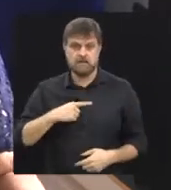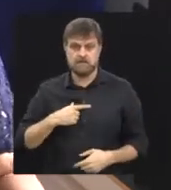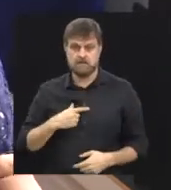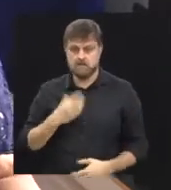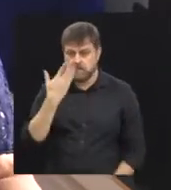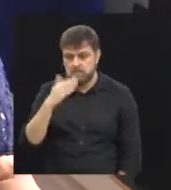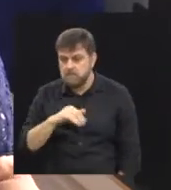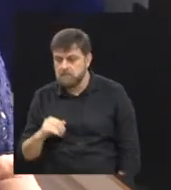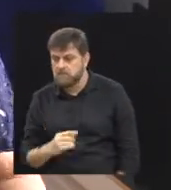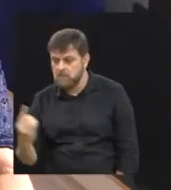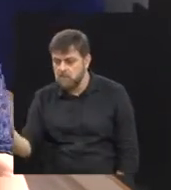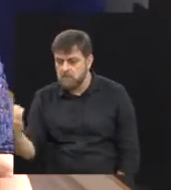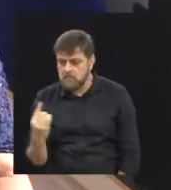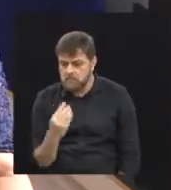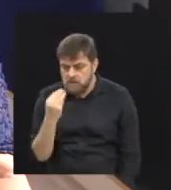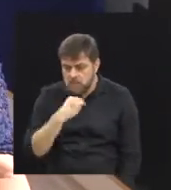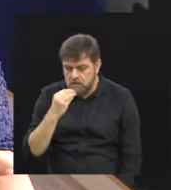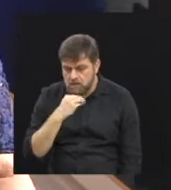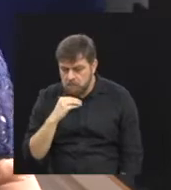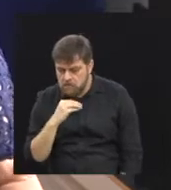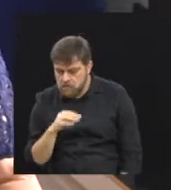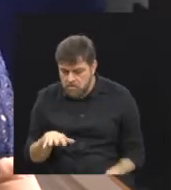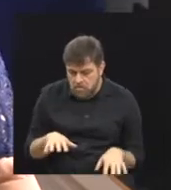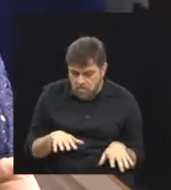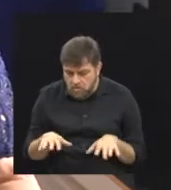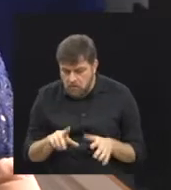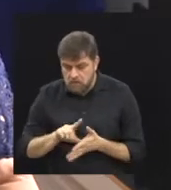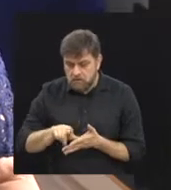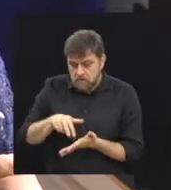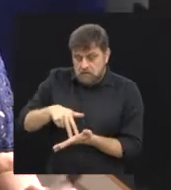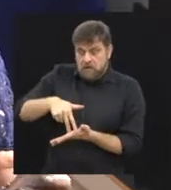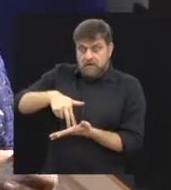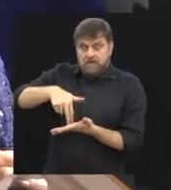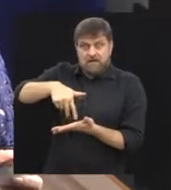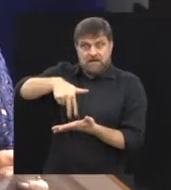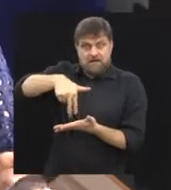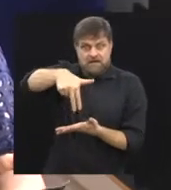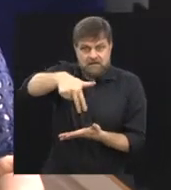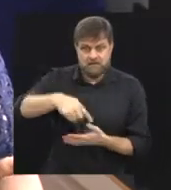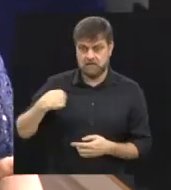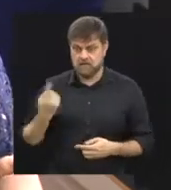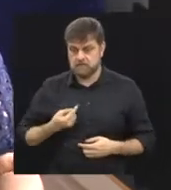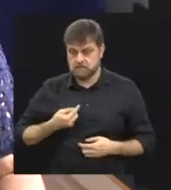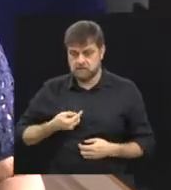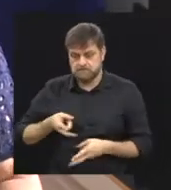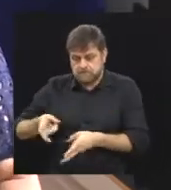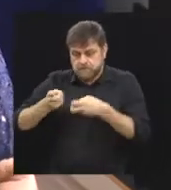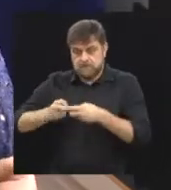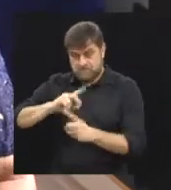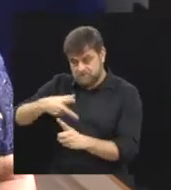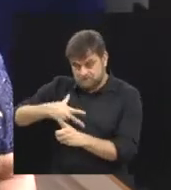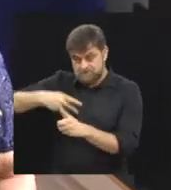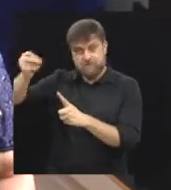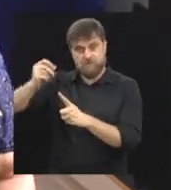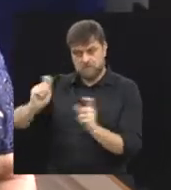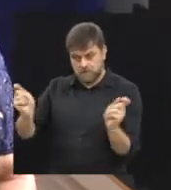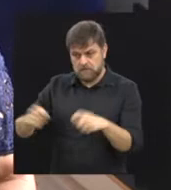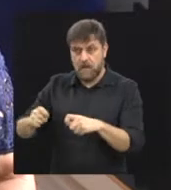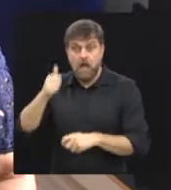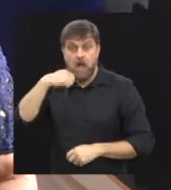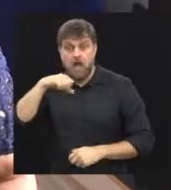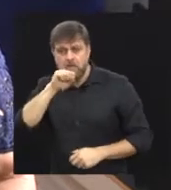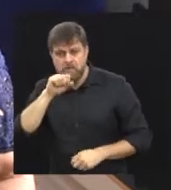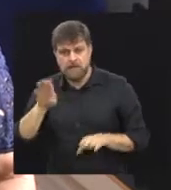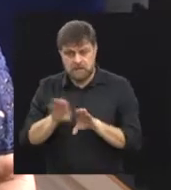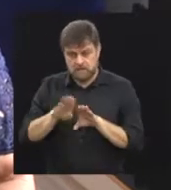aqui molinhos e começa a andar. Nós temos vários vídeos aqui. Cada passo é uma vitória, né? Cada passo é uma vitória. E para as mães